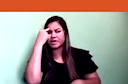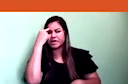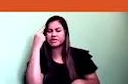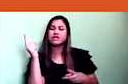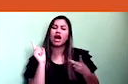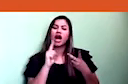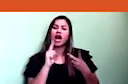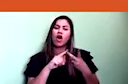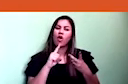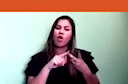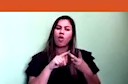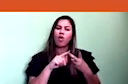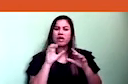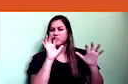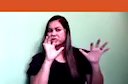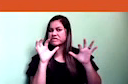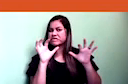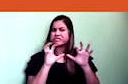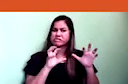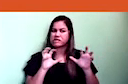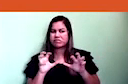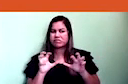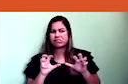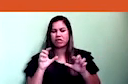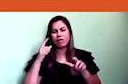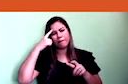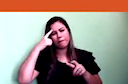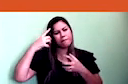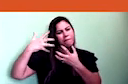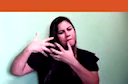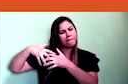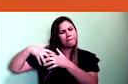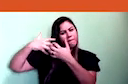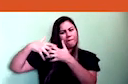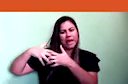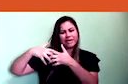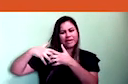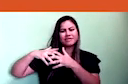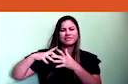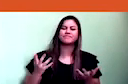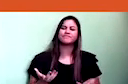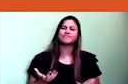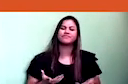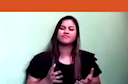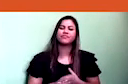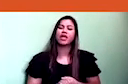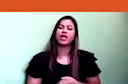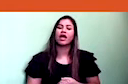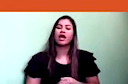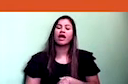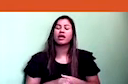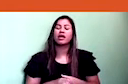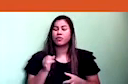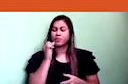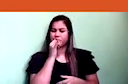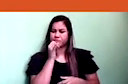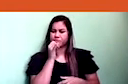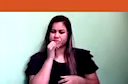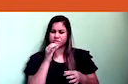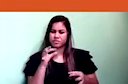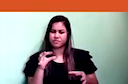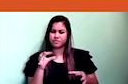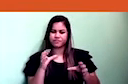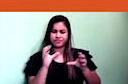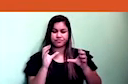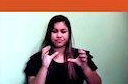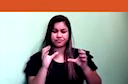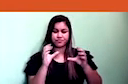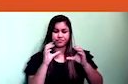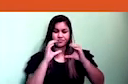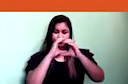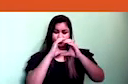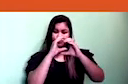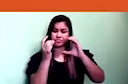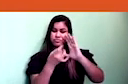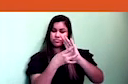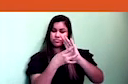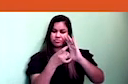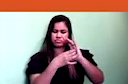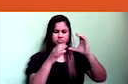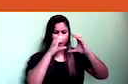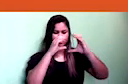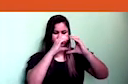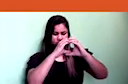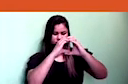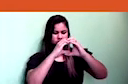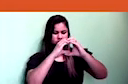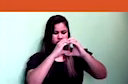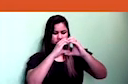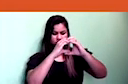acionados e nós não percebemos. Assim, se mudamos a lente que usamos para enxergar uma determinada circunstância, seu impacto negativo pode ser